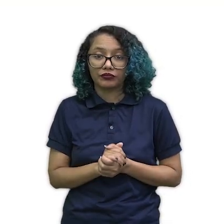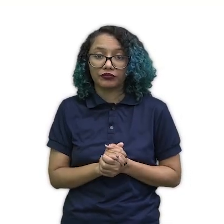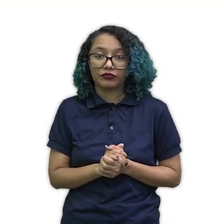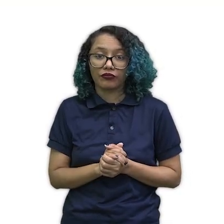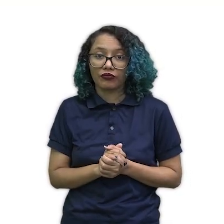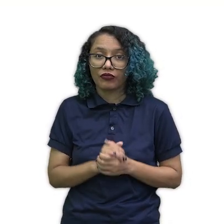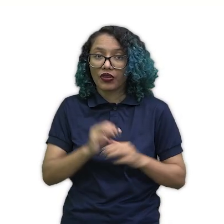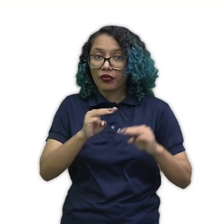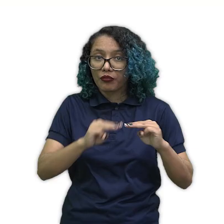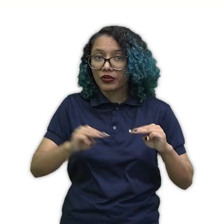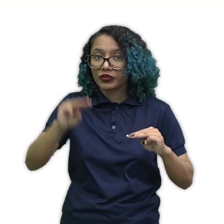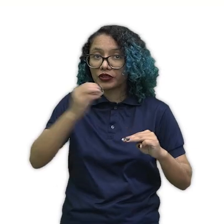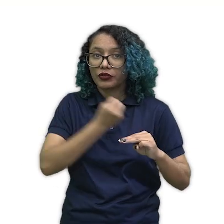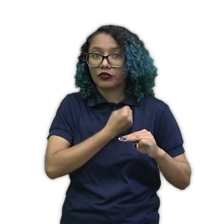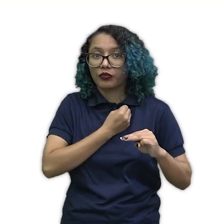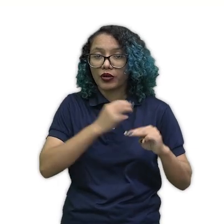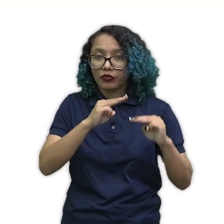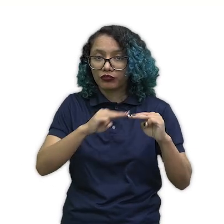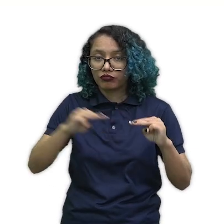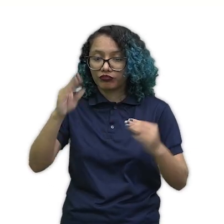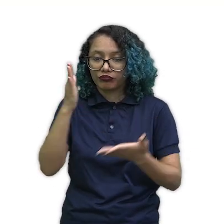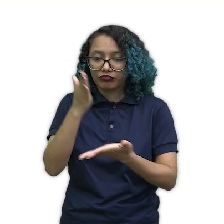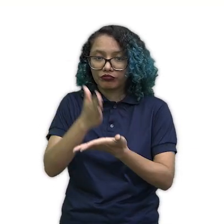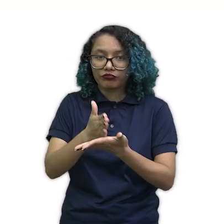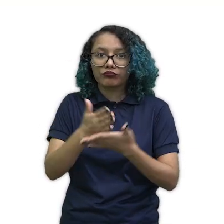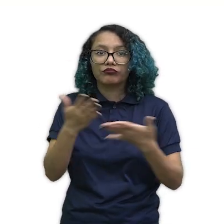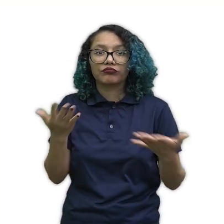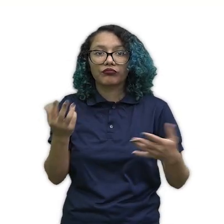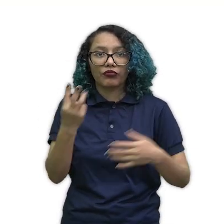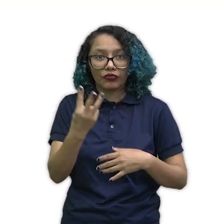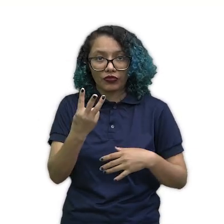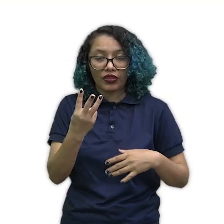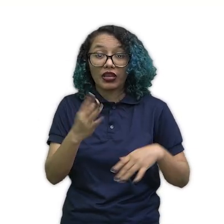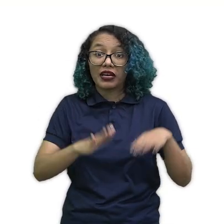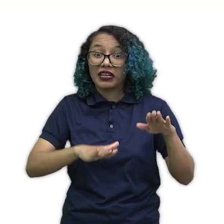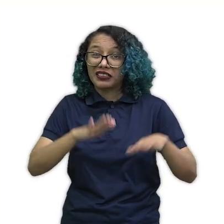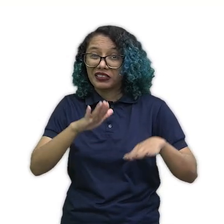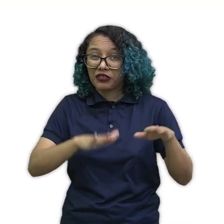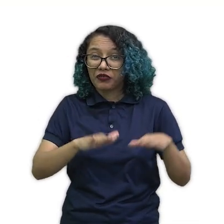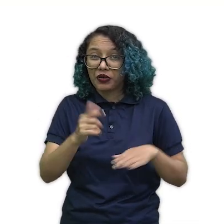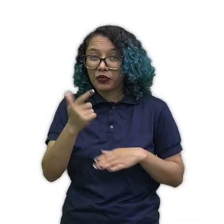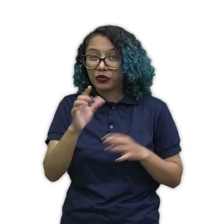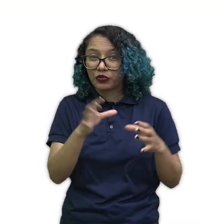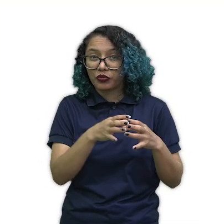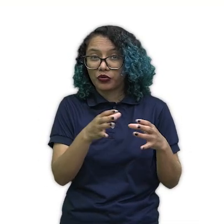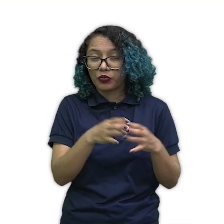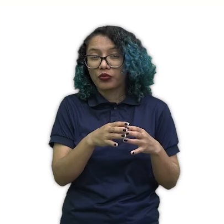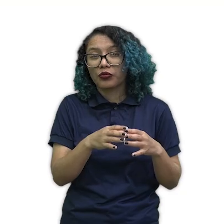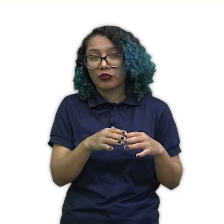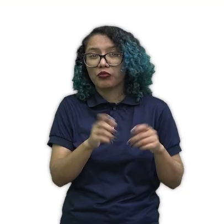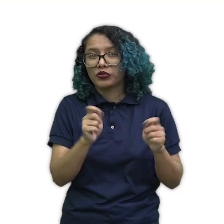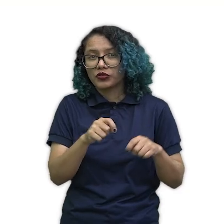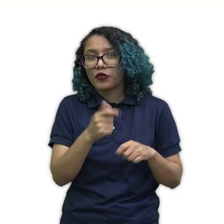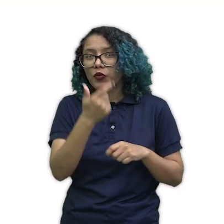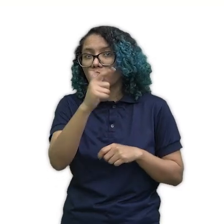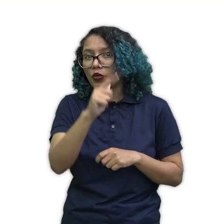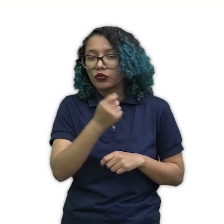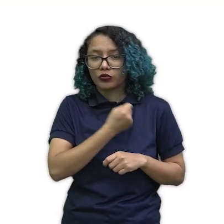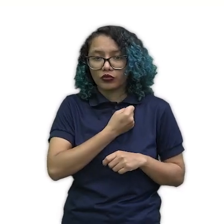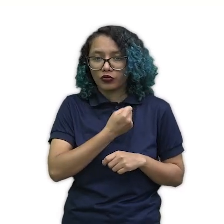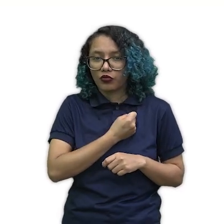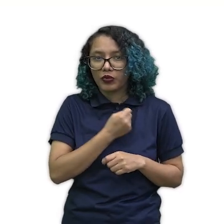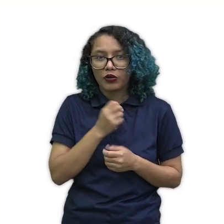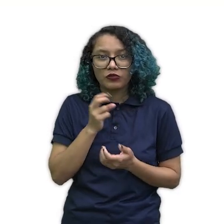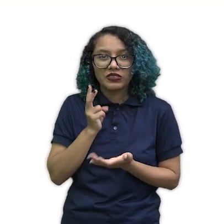justamente o 3, perfeito? Pode ser que em outro conjunto você tenha uma outra quantidade, não tem problema algum,